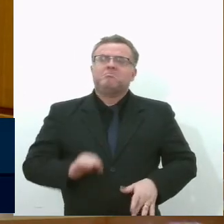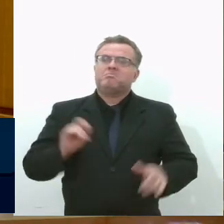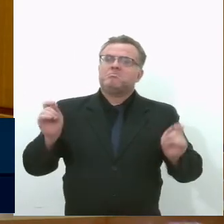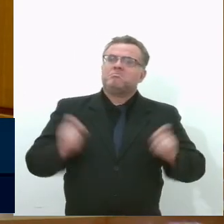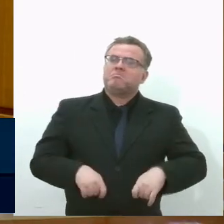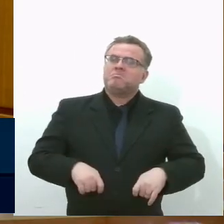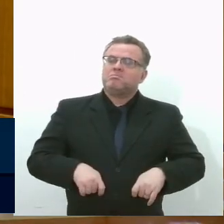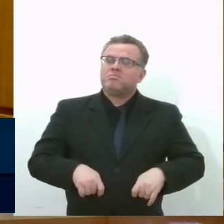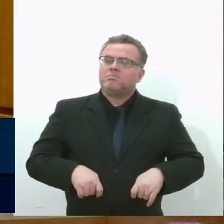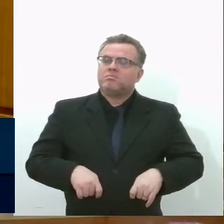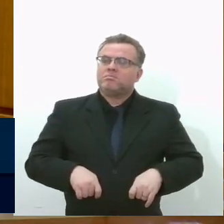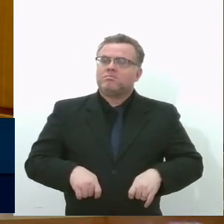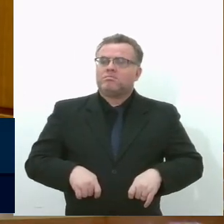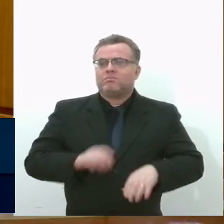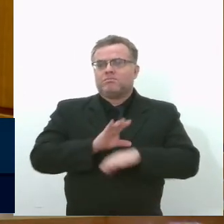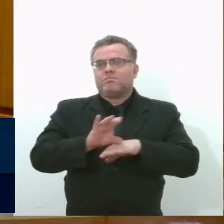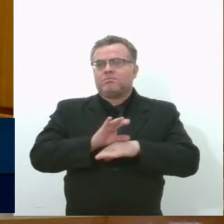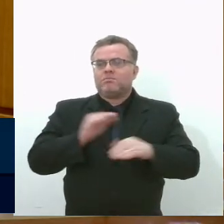constitucional.